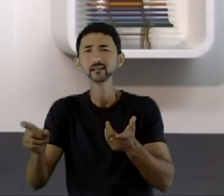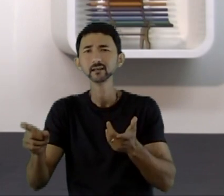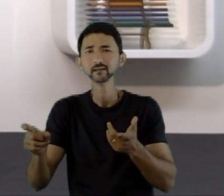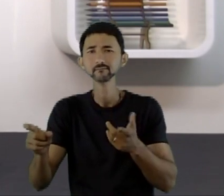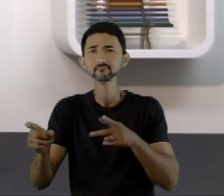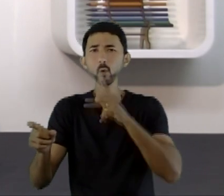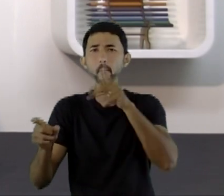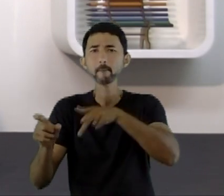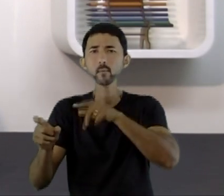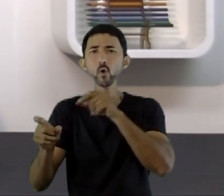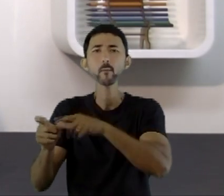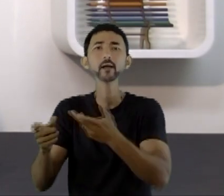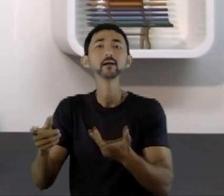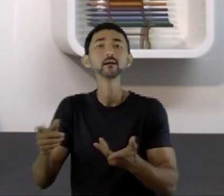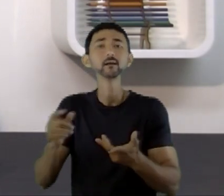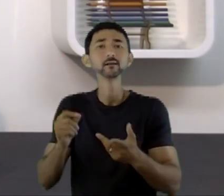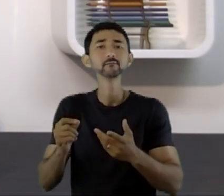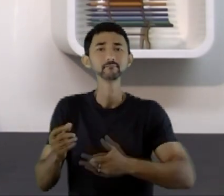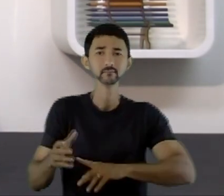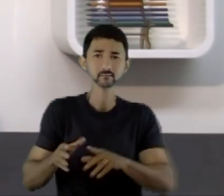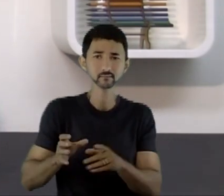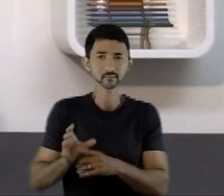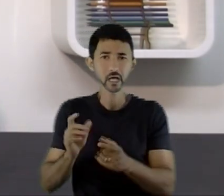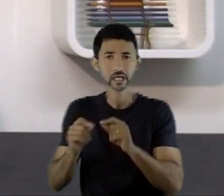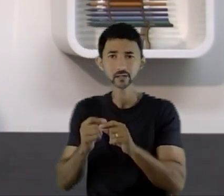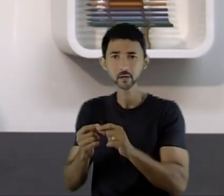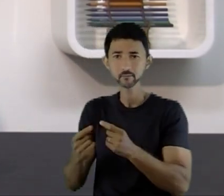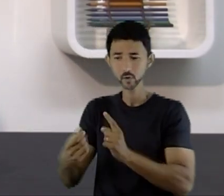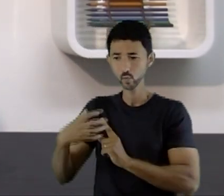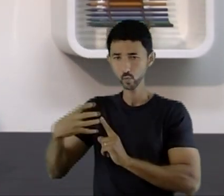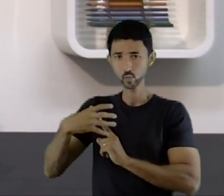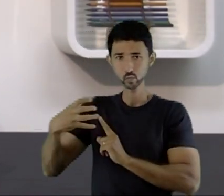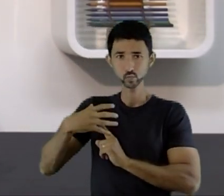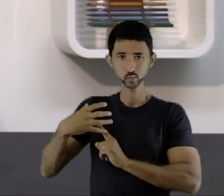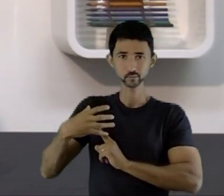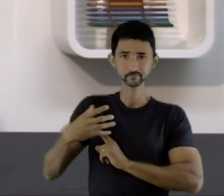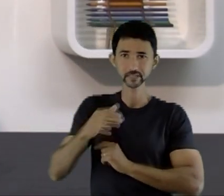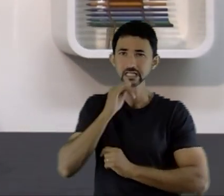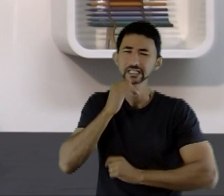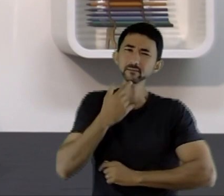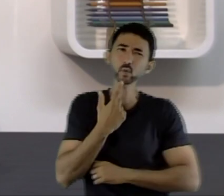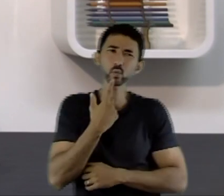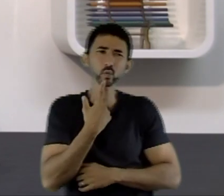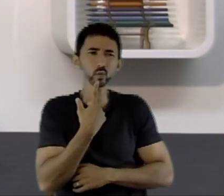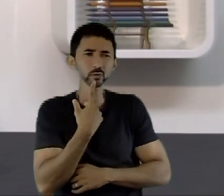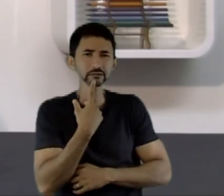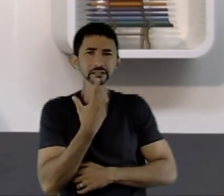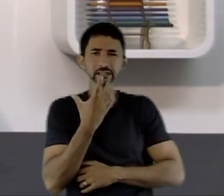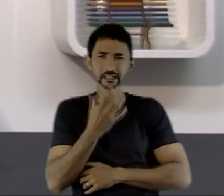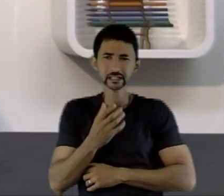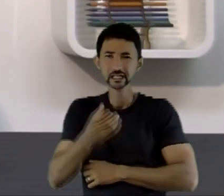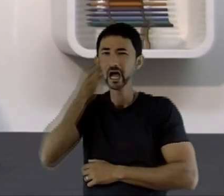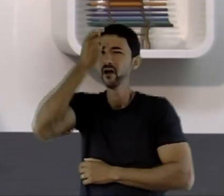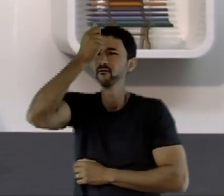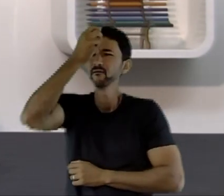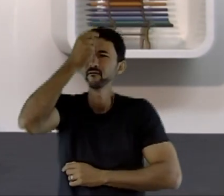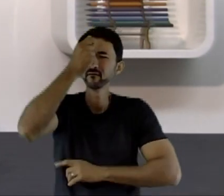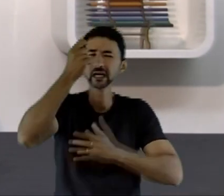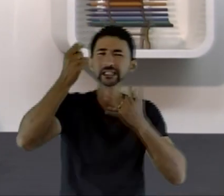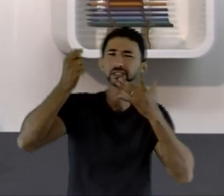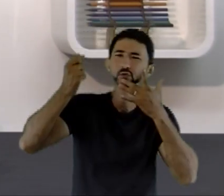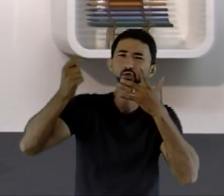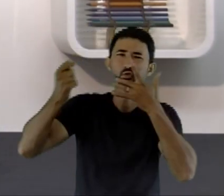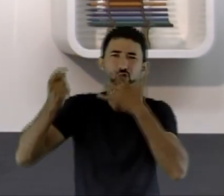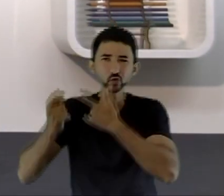E o público-alvo, ele influencia diretamente a pessoa que está escrevendo. Se você está muito afim de que ela traga aquela farinha